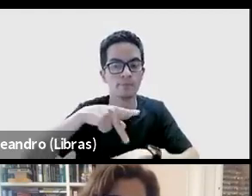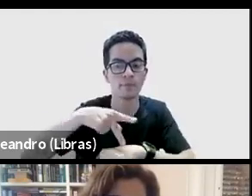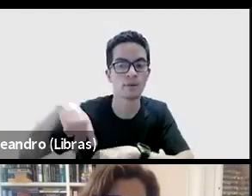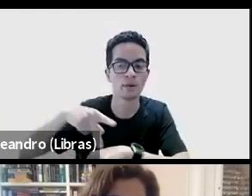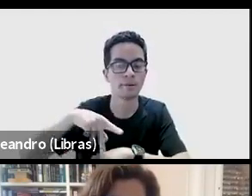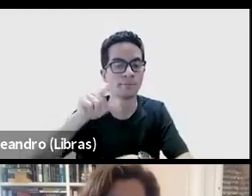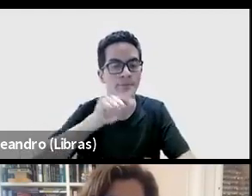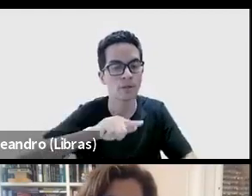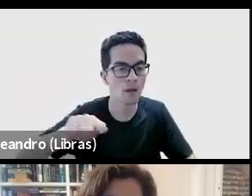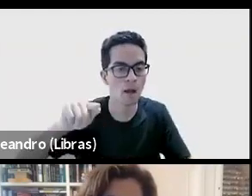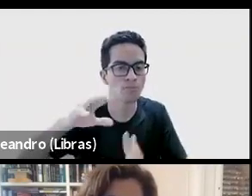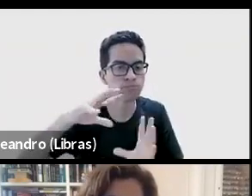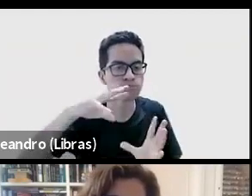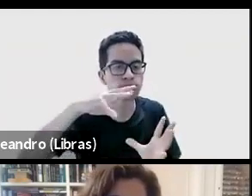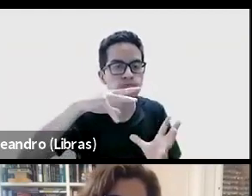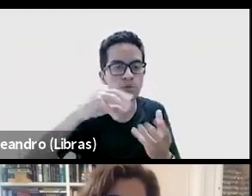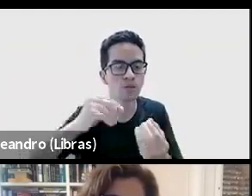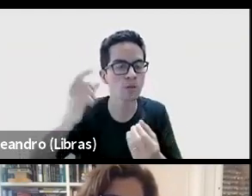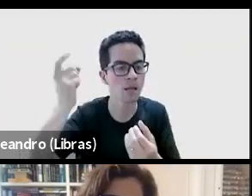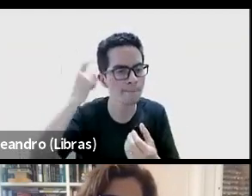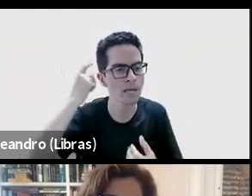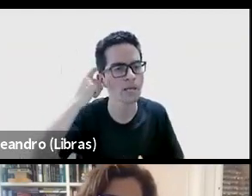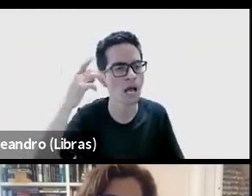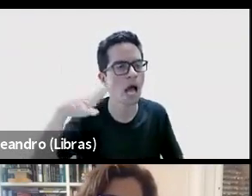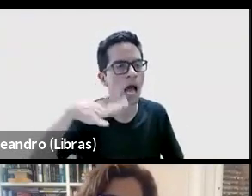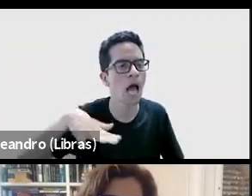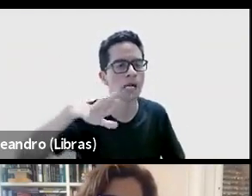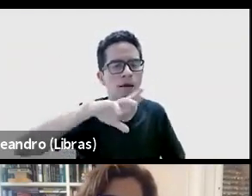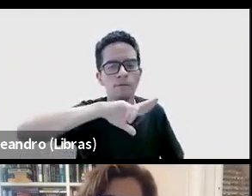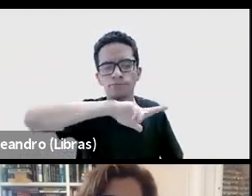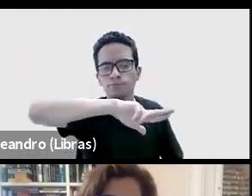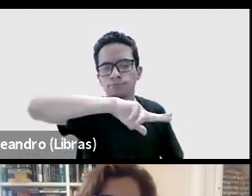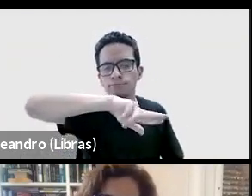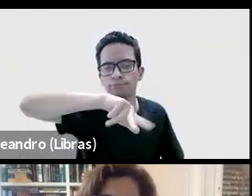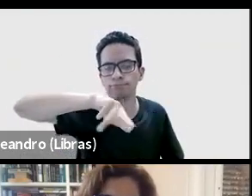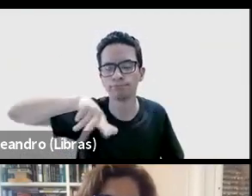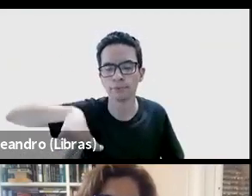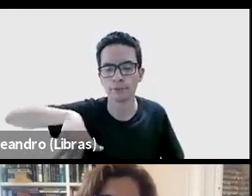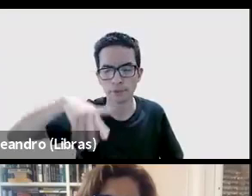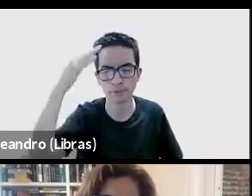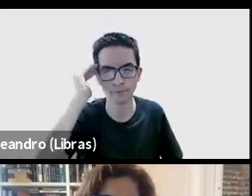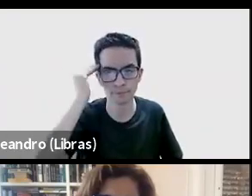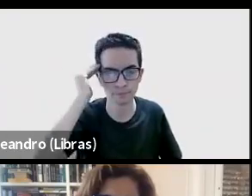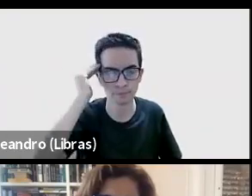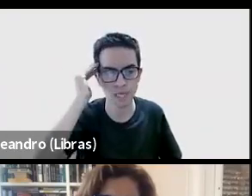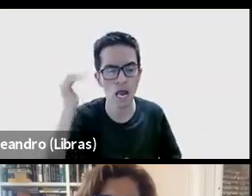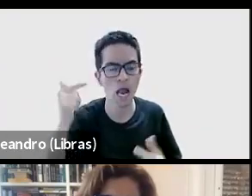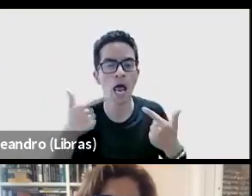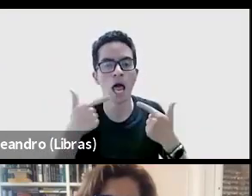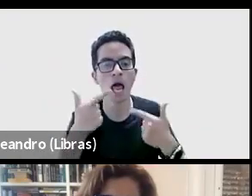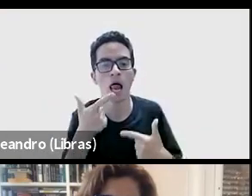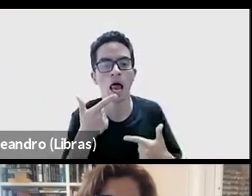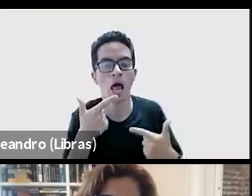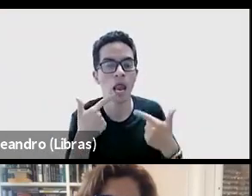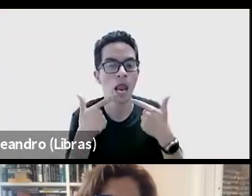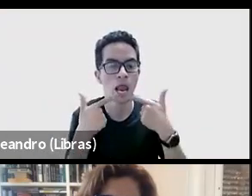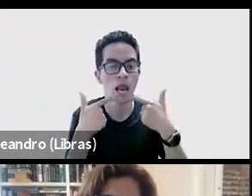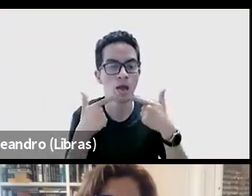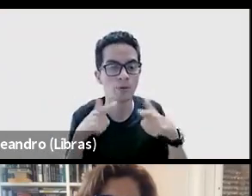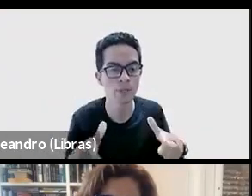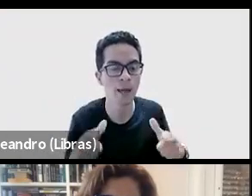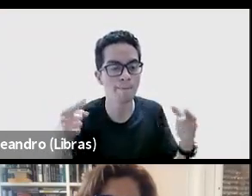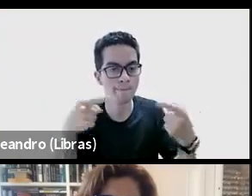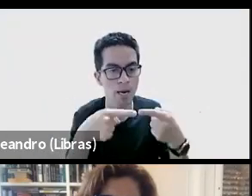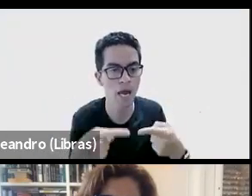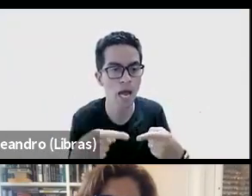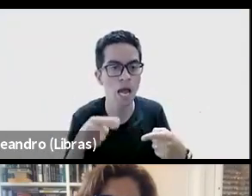ela engloba, né, campos muito diversos, engloba, né, estudos da linguística aplicada, estudos de linguística educacional,